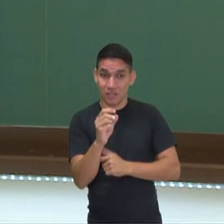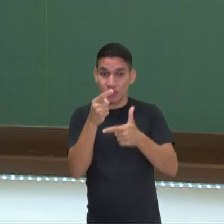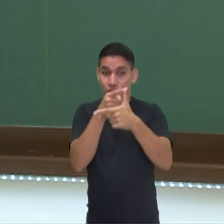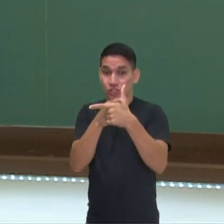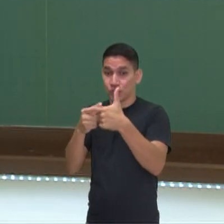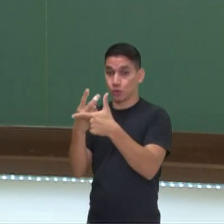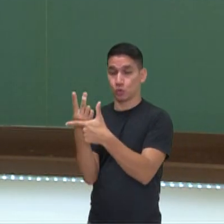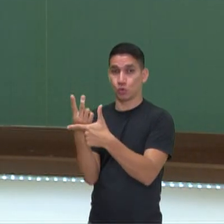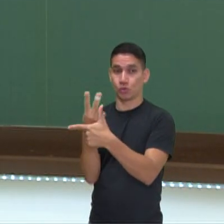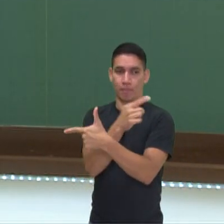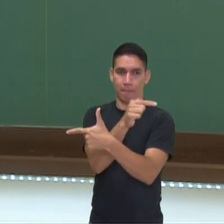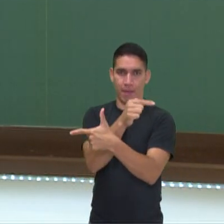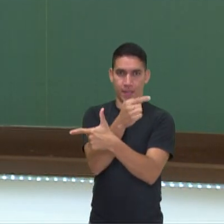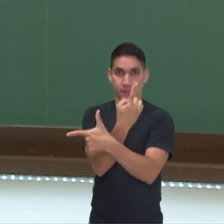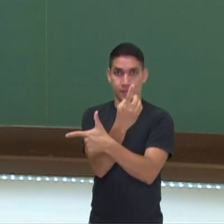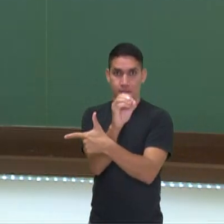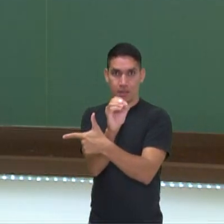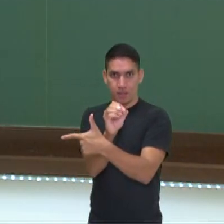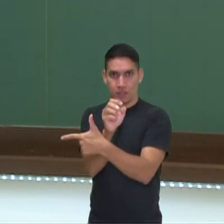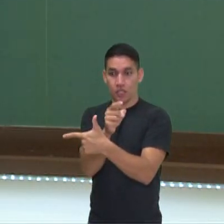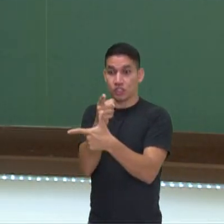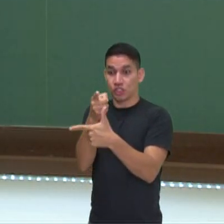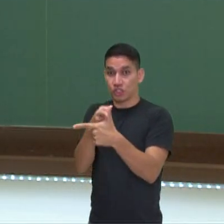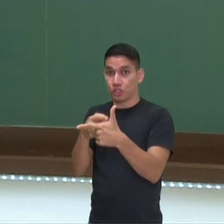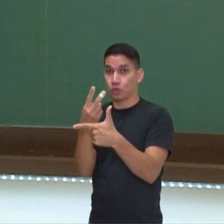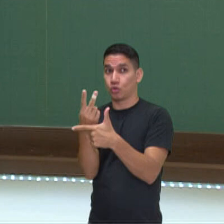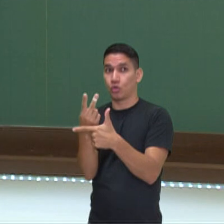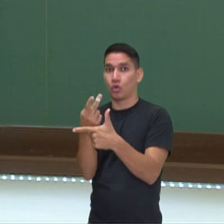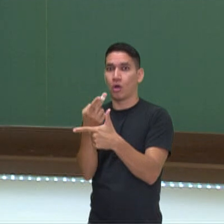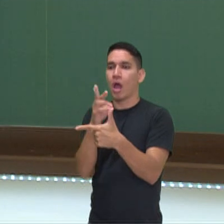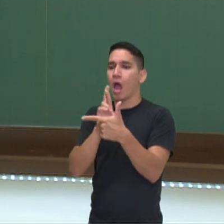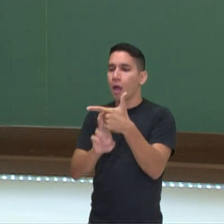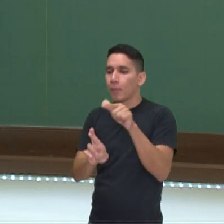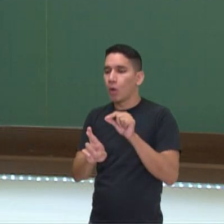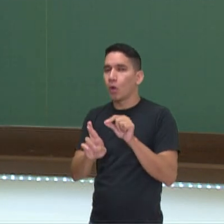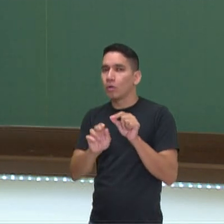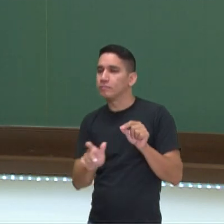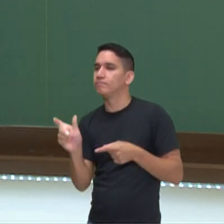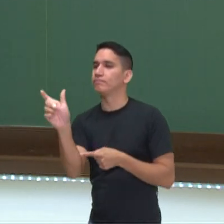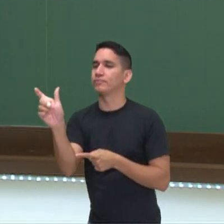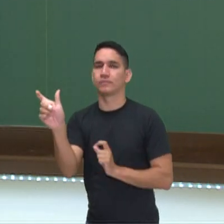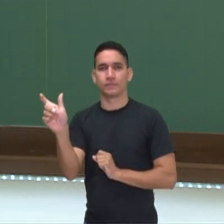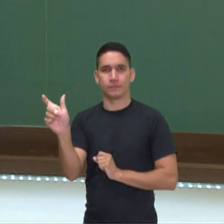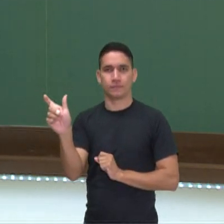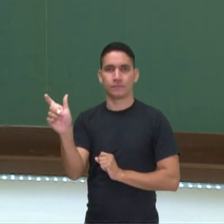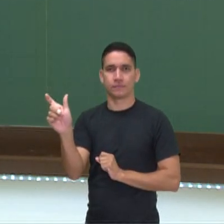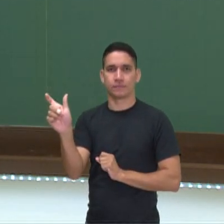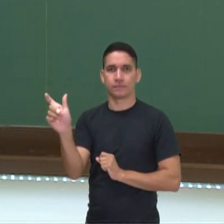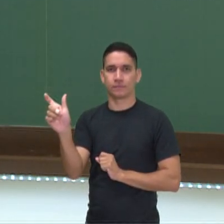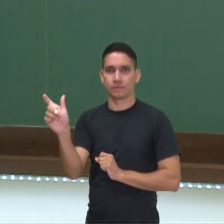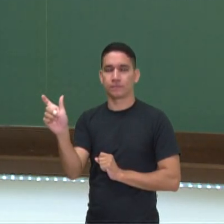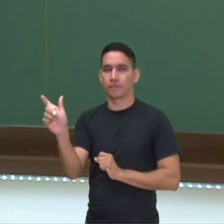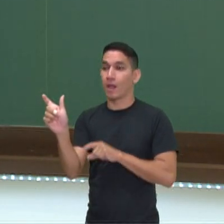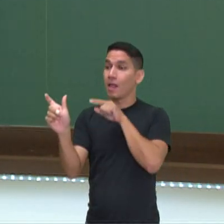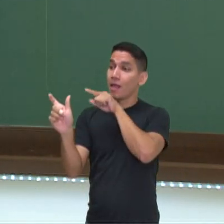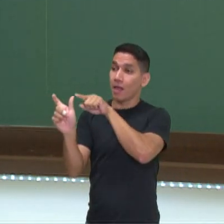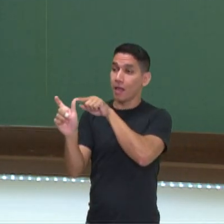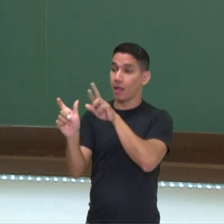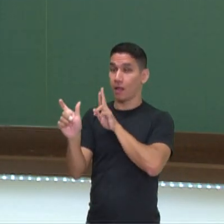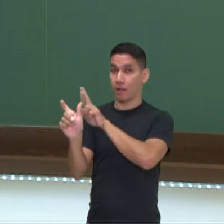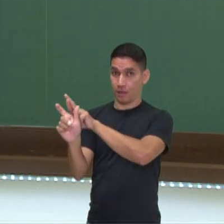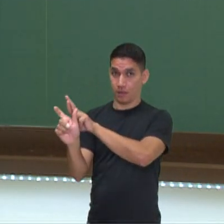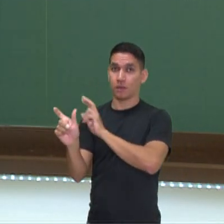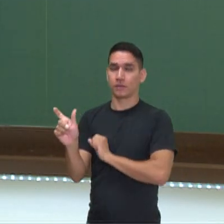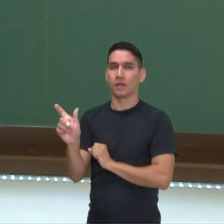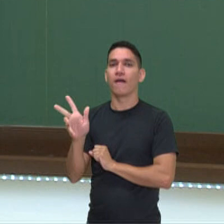dois estão precisando pegar essa resposta e vão colocar aqui nesse segundo quadrinho o valor desse